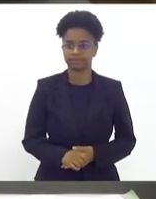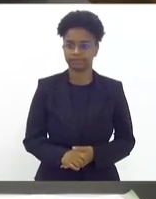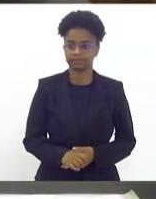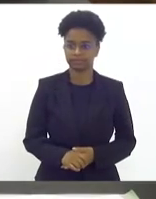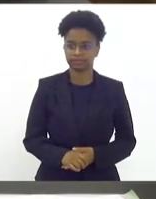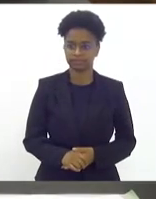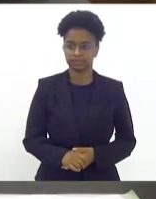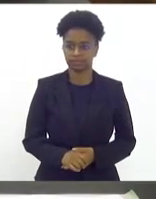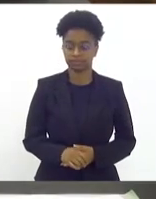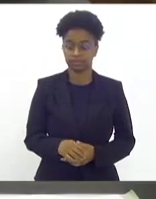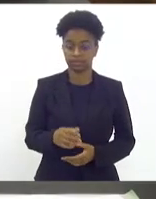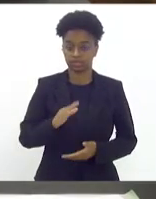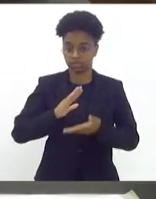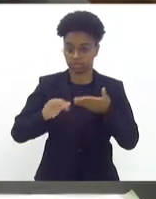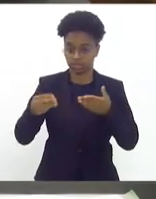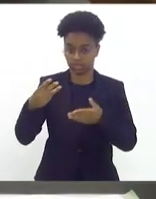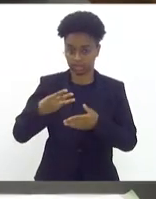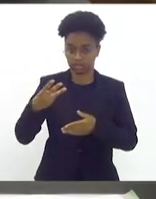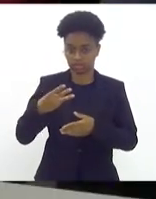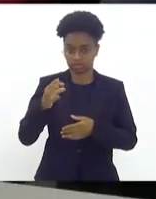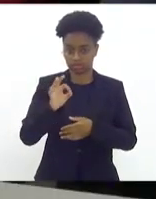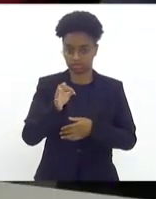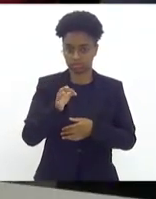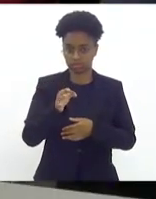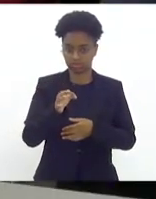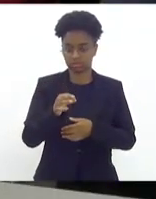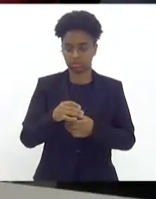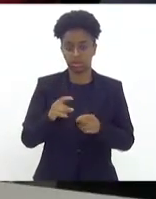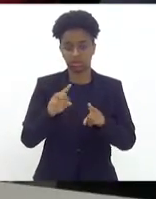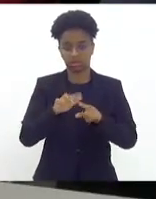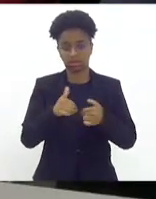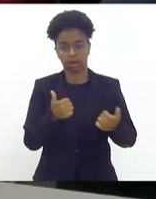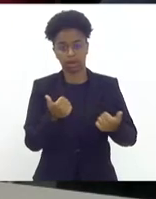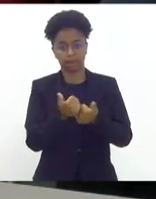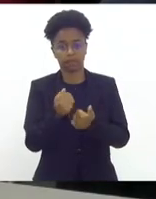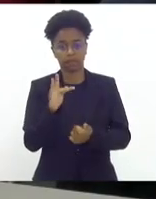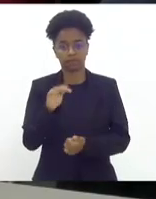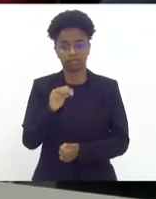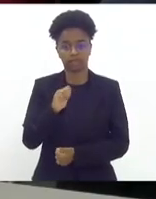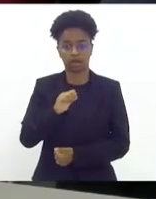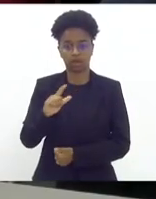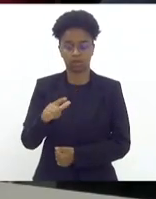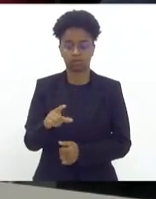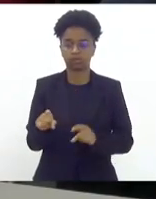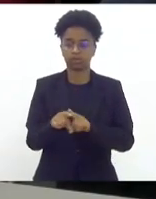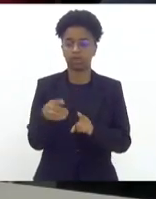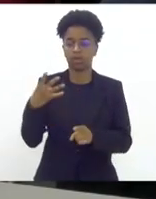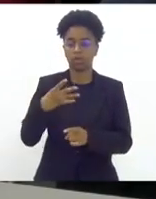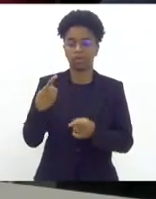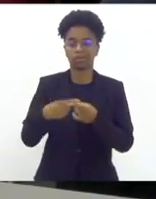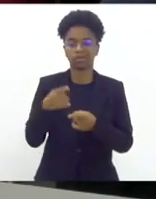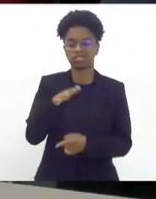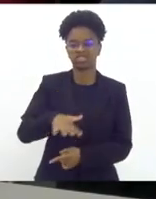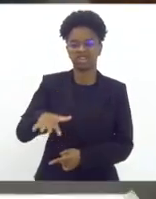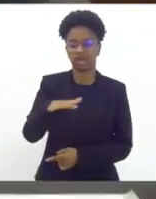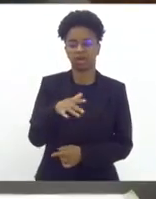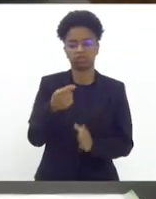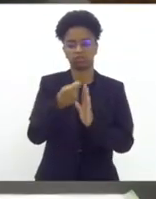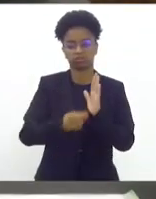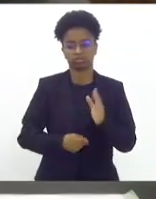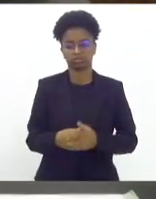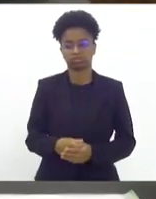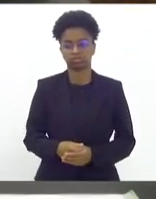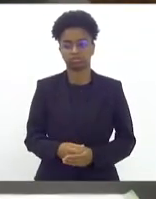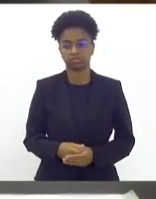O 3º por conta do incentivo fiscal. Da questão do incentivo e o 4º pela forma genérica de botar o custeio. Presidente,